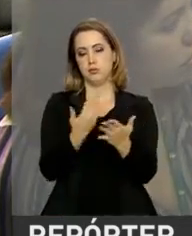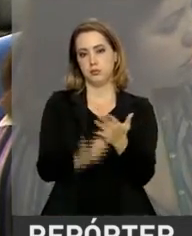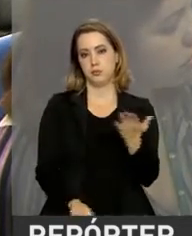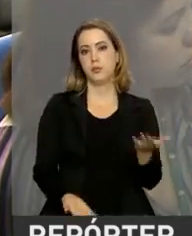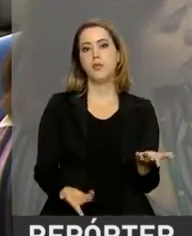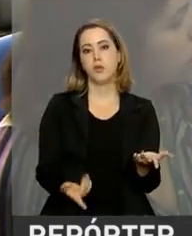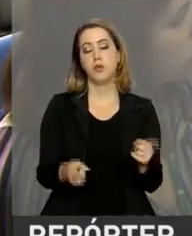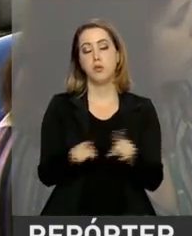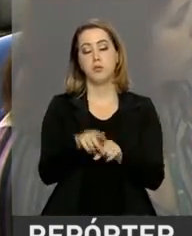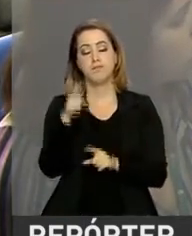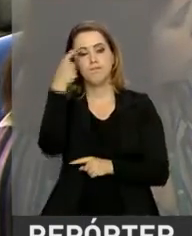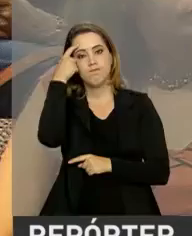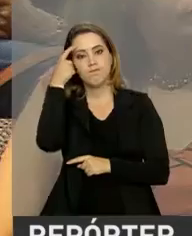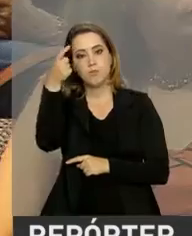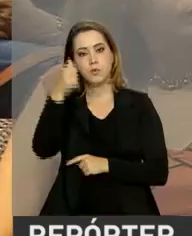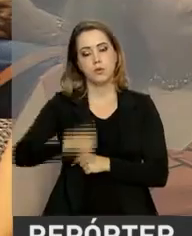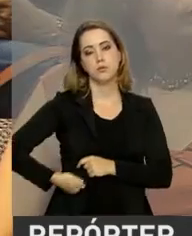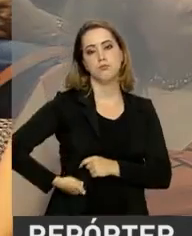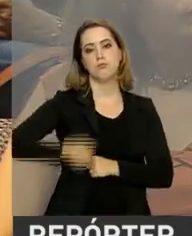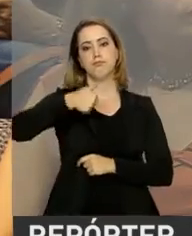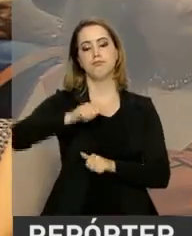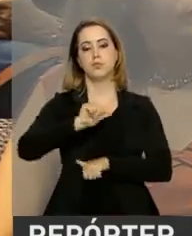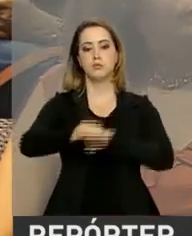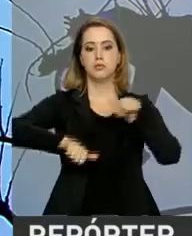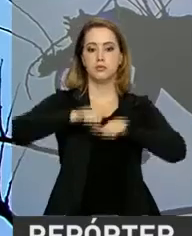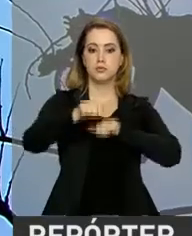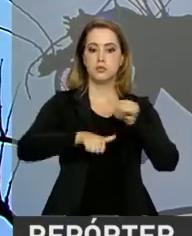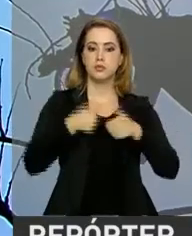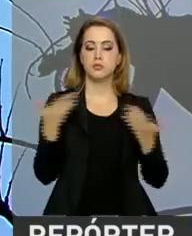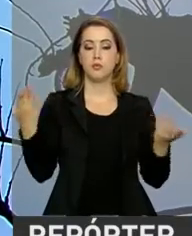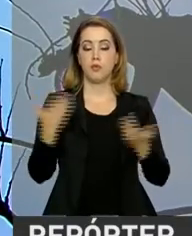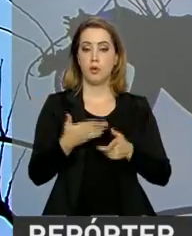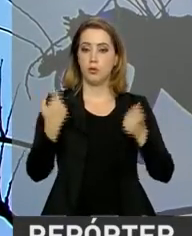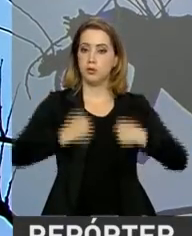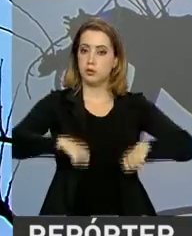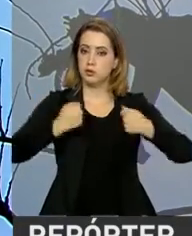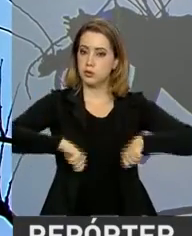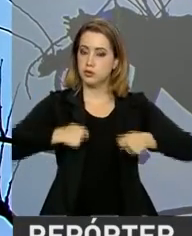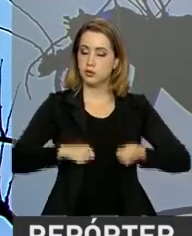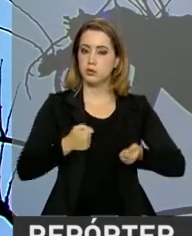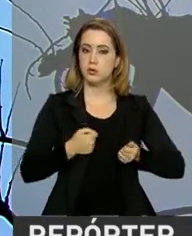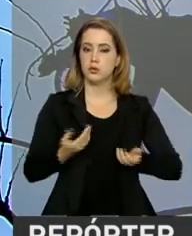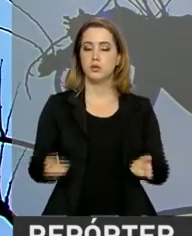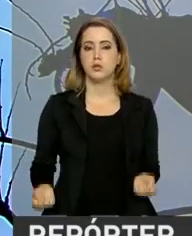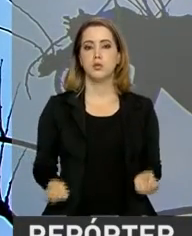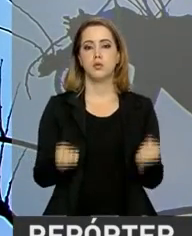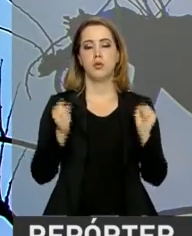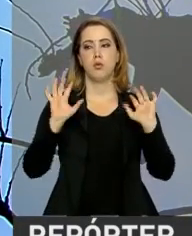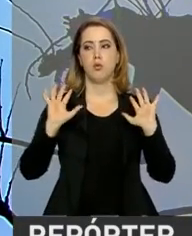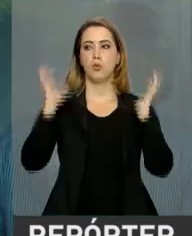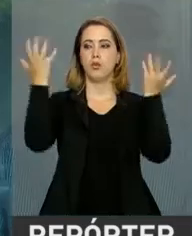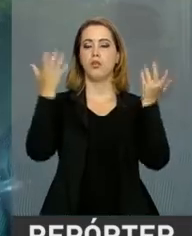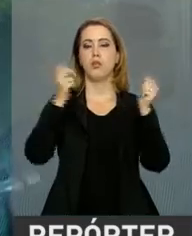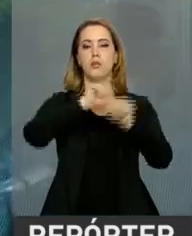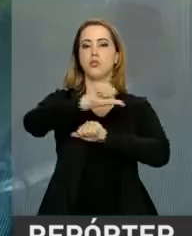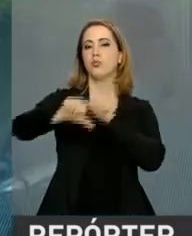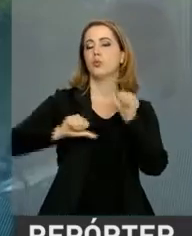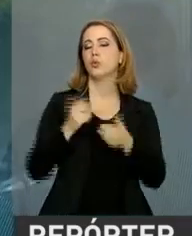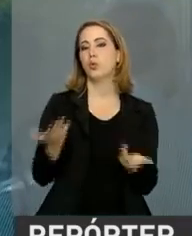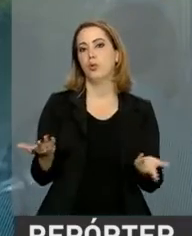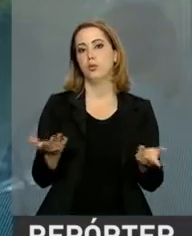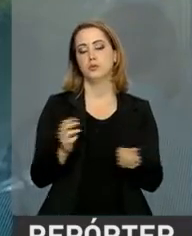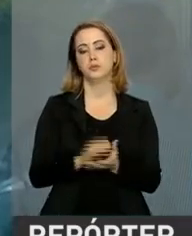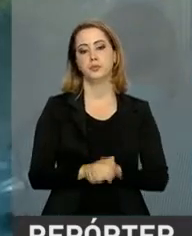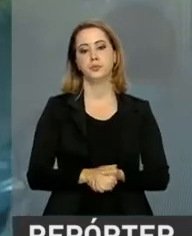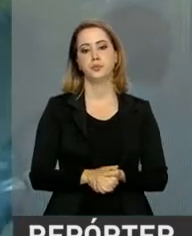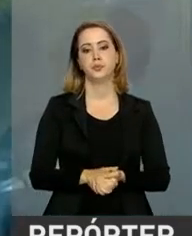a atenção para as transformações que são necessárias diante dos impactos gerados pelas mudanças no clima as mudanças climáticas